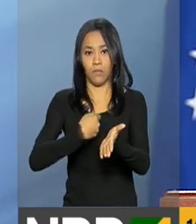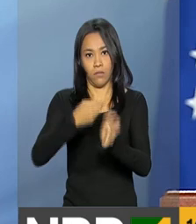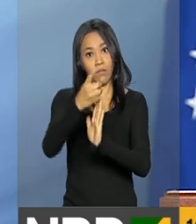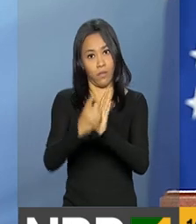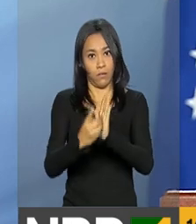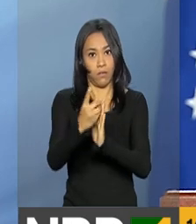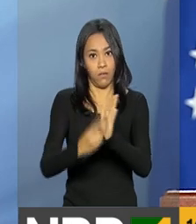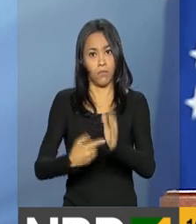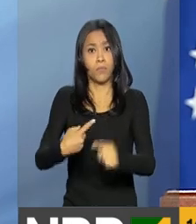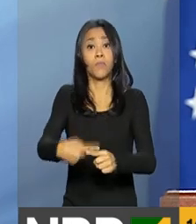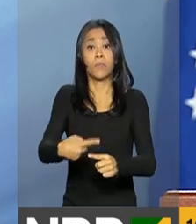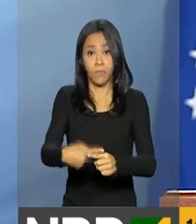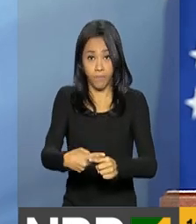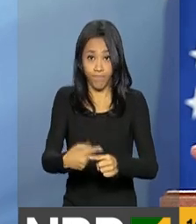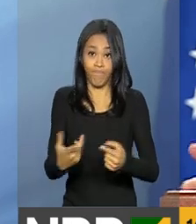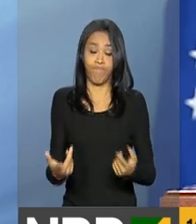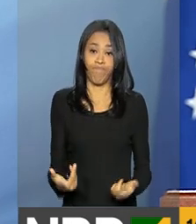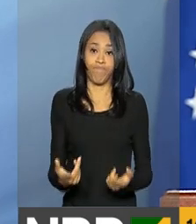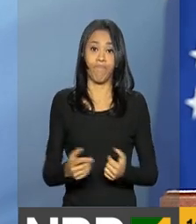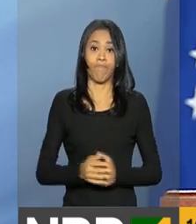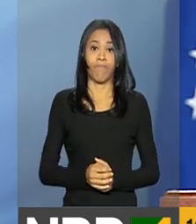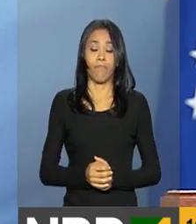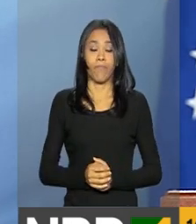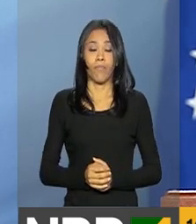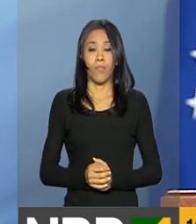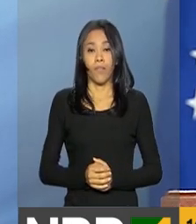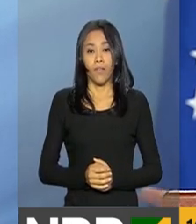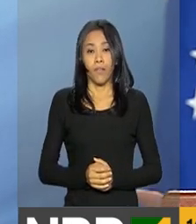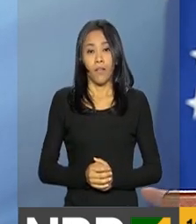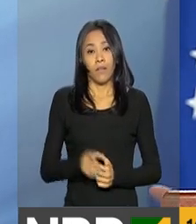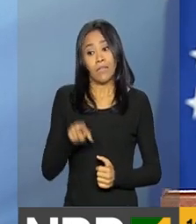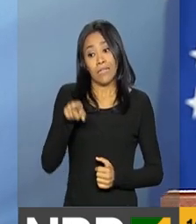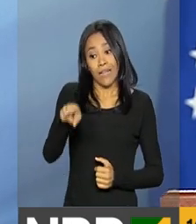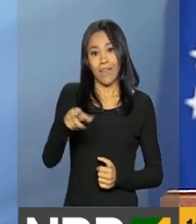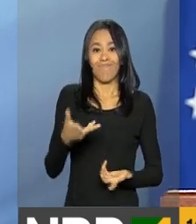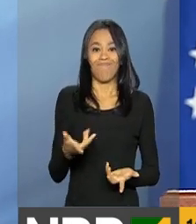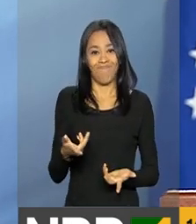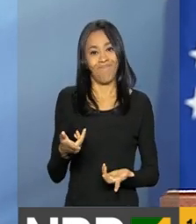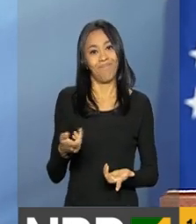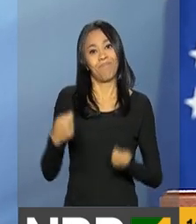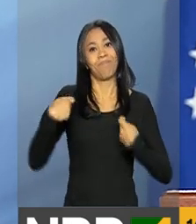porque as circunstâncias assim exigem.